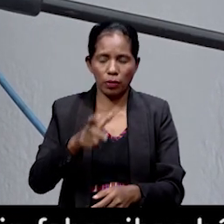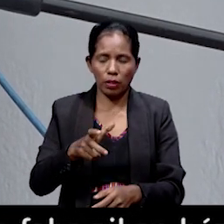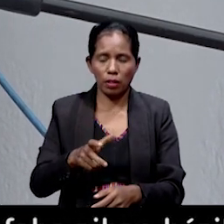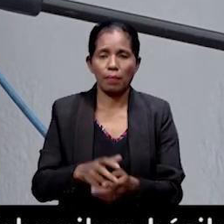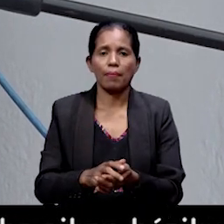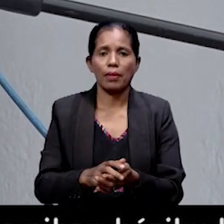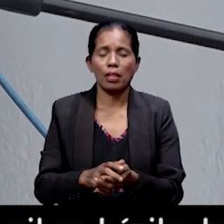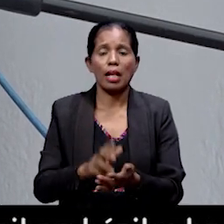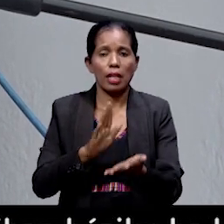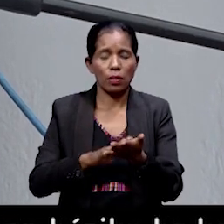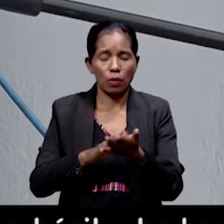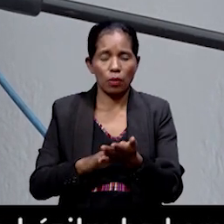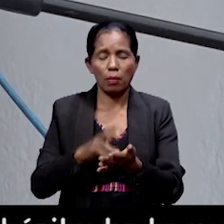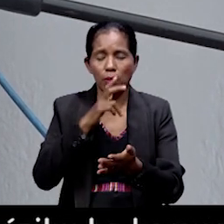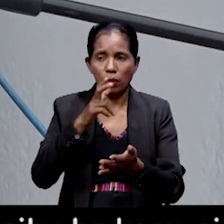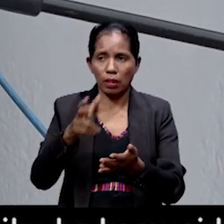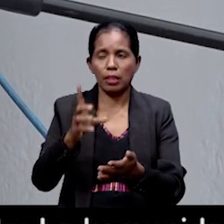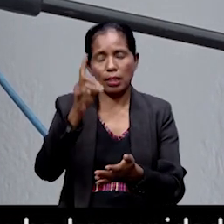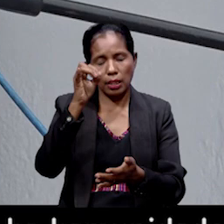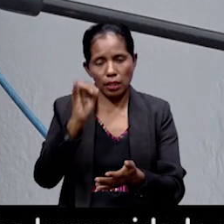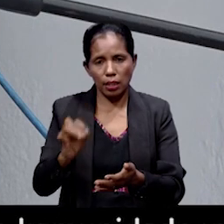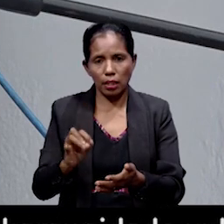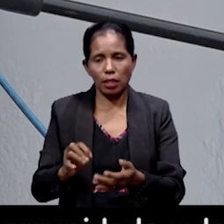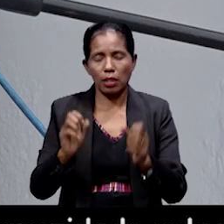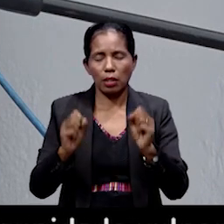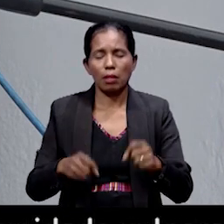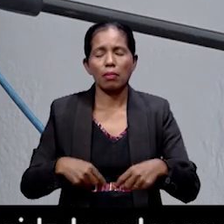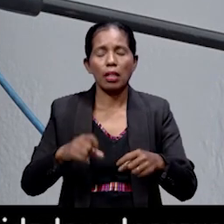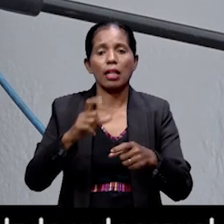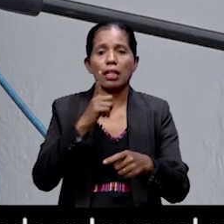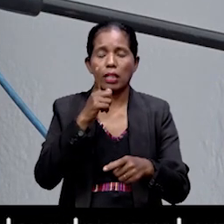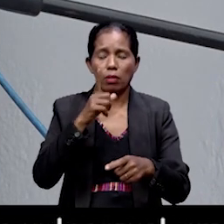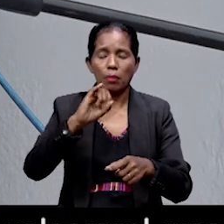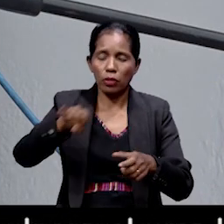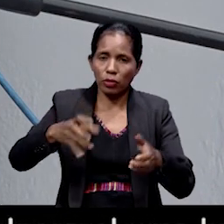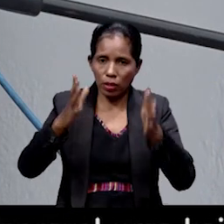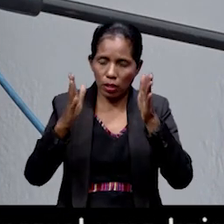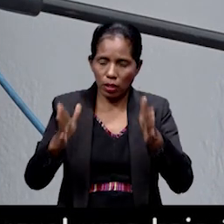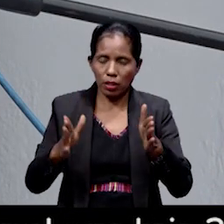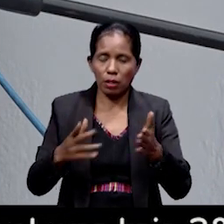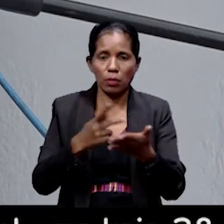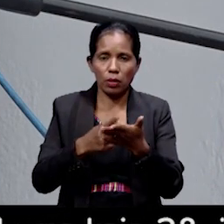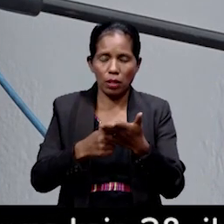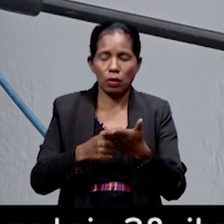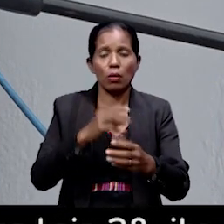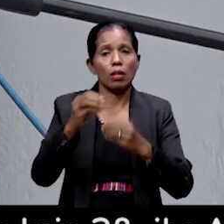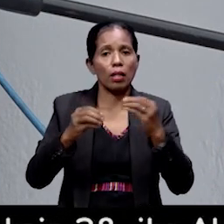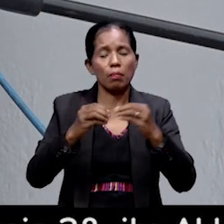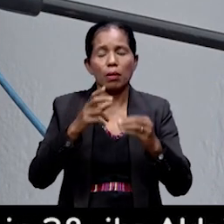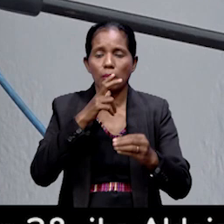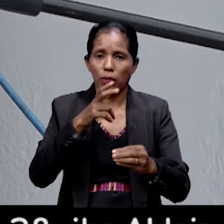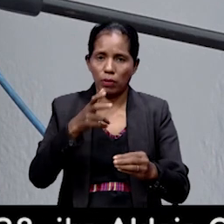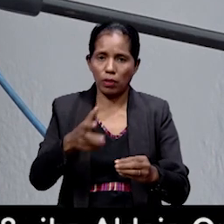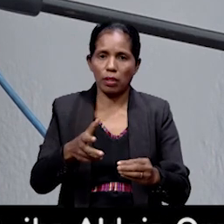Dili, e projetos como o Consultório da Língua para Jornalistas, Projeto Pop Português. Em